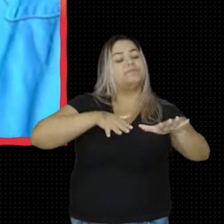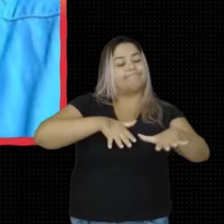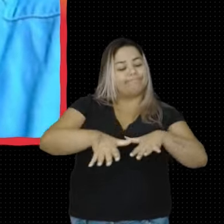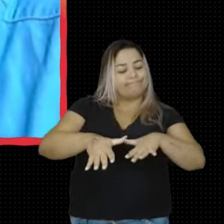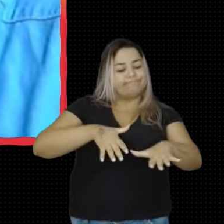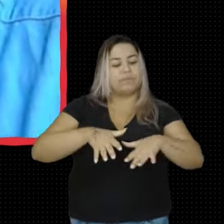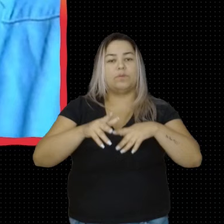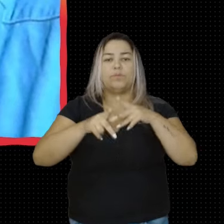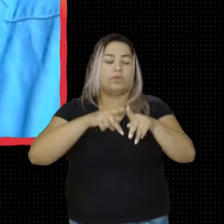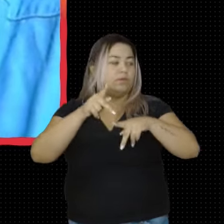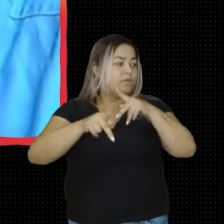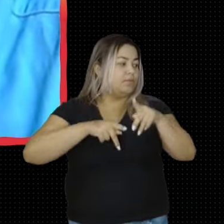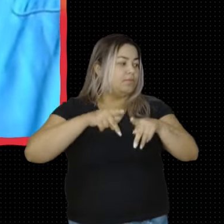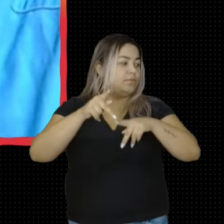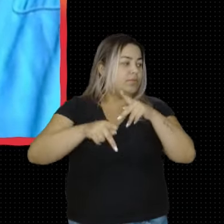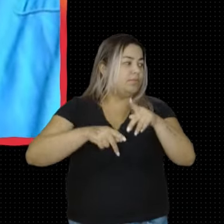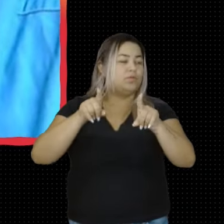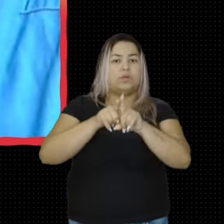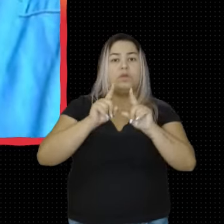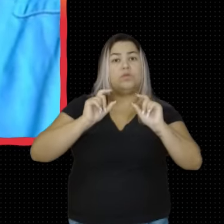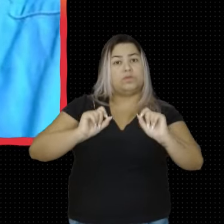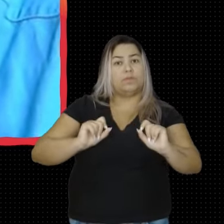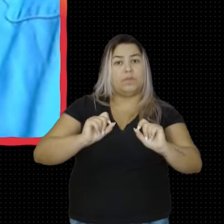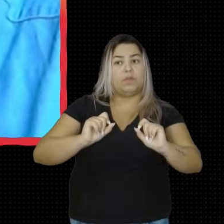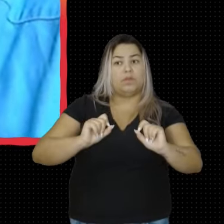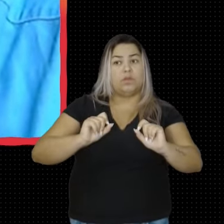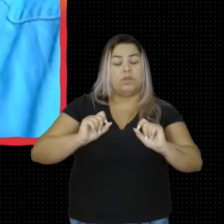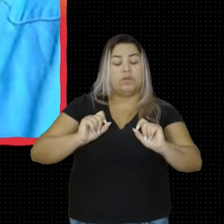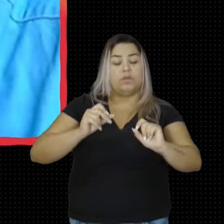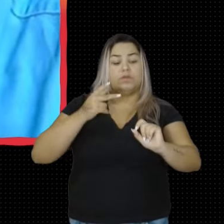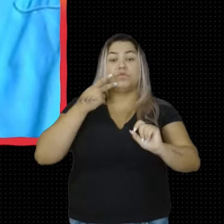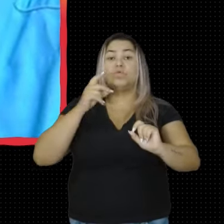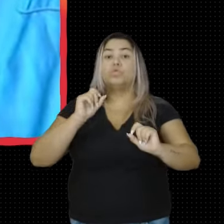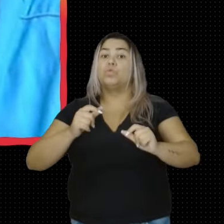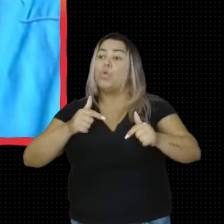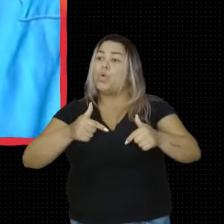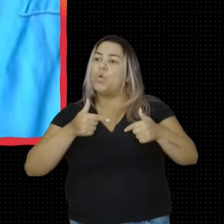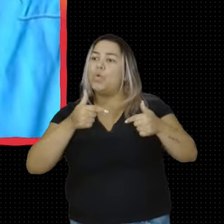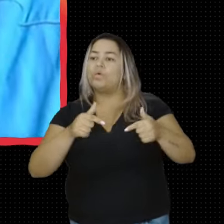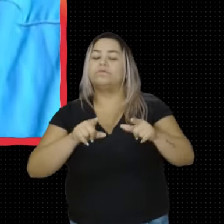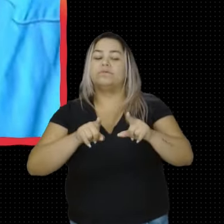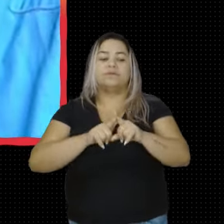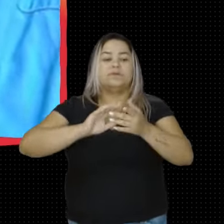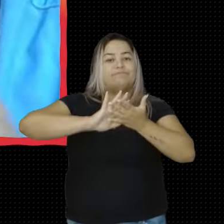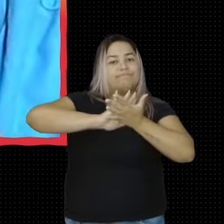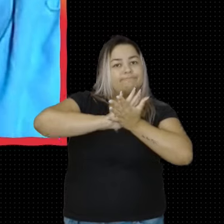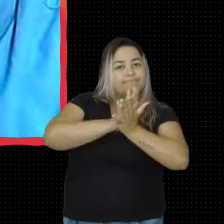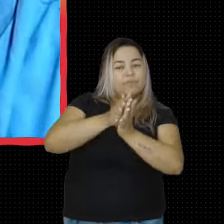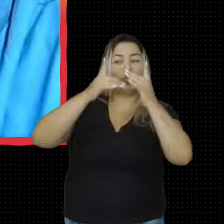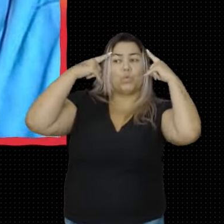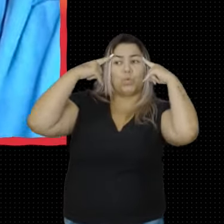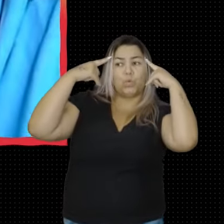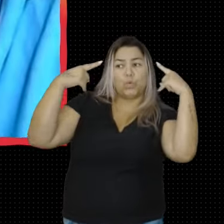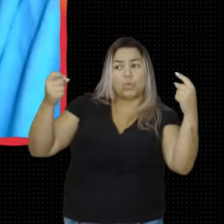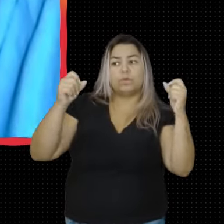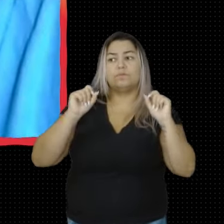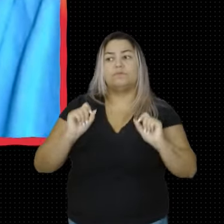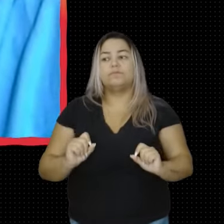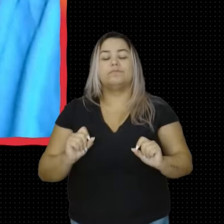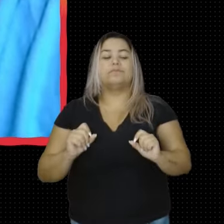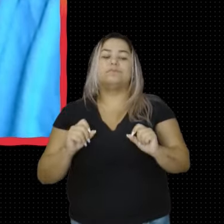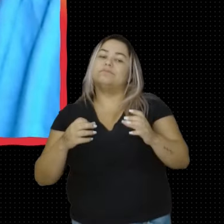das populações originárias, o movimento dos que enfrentam preconceito, violência, o movimento que